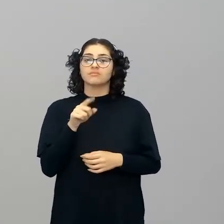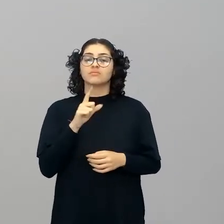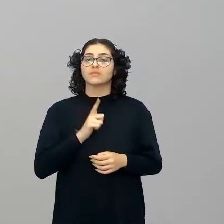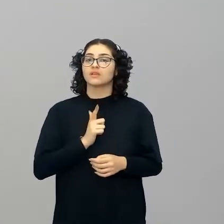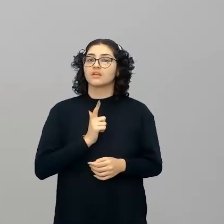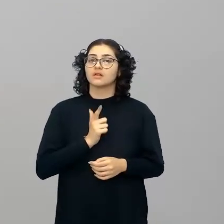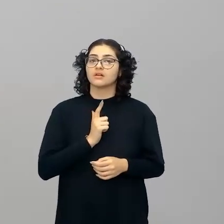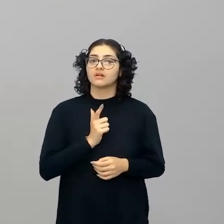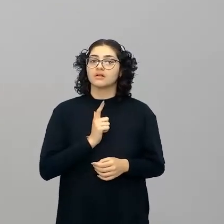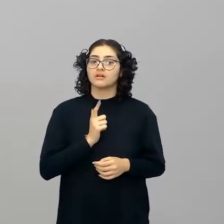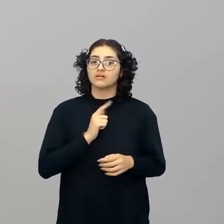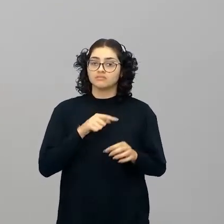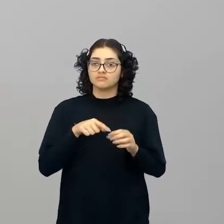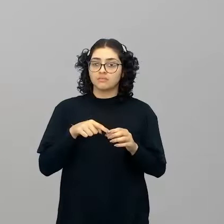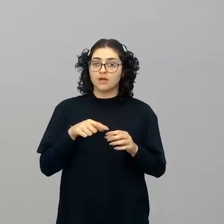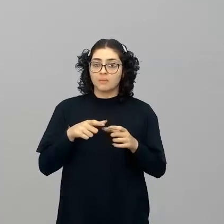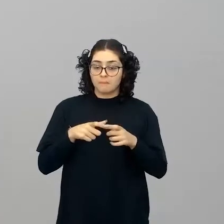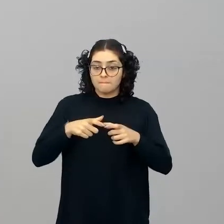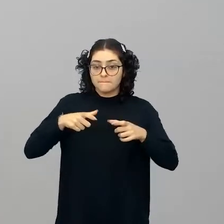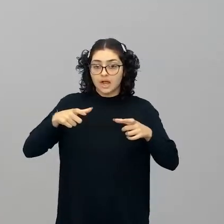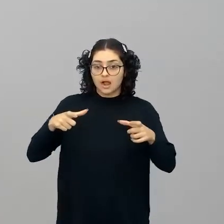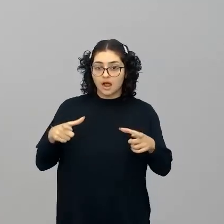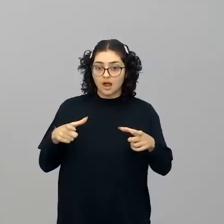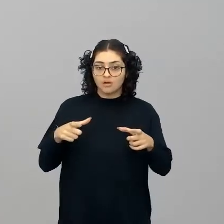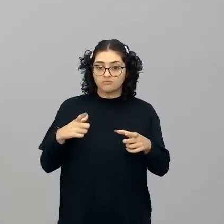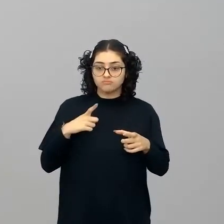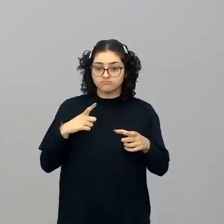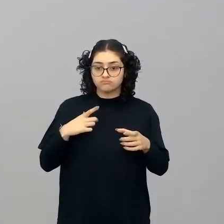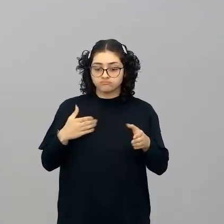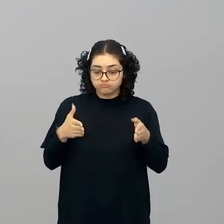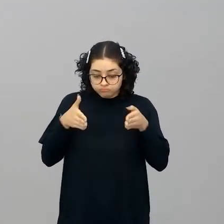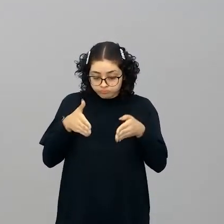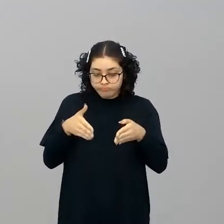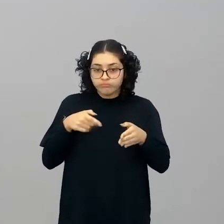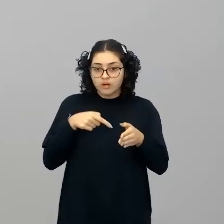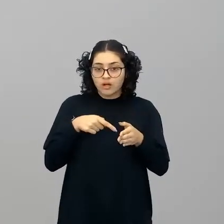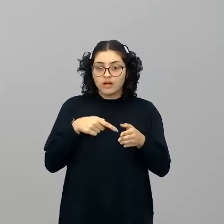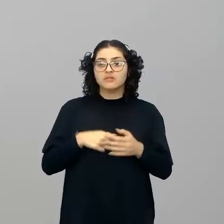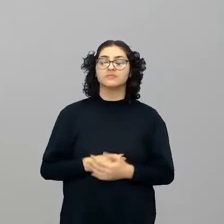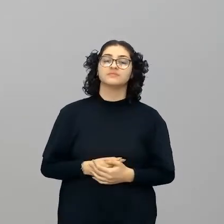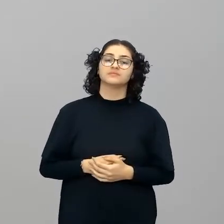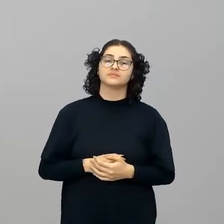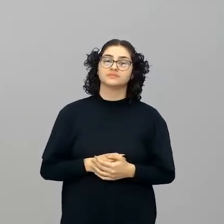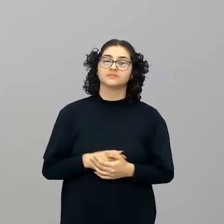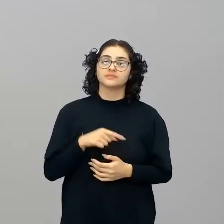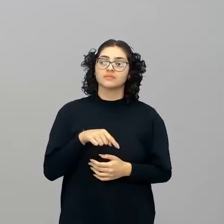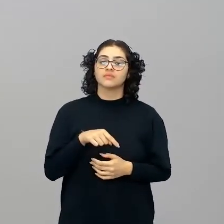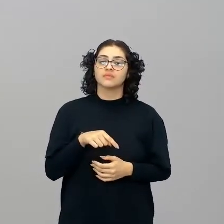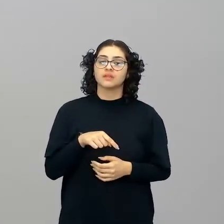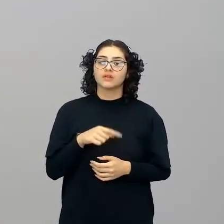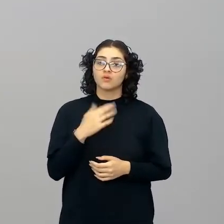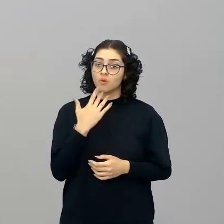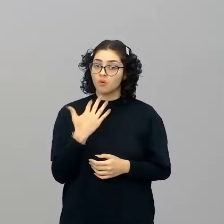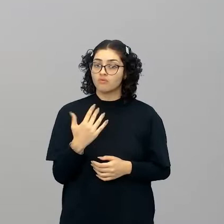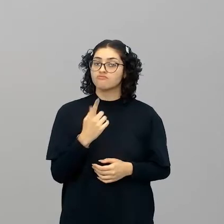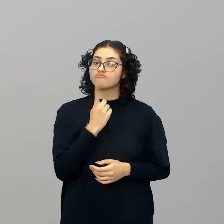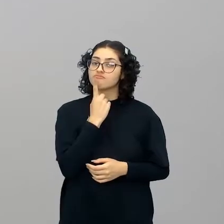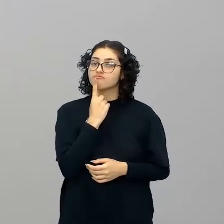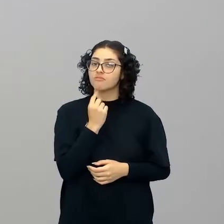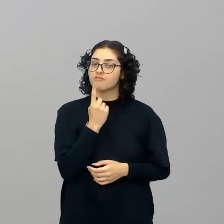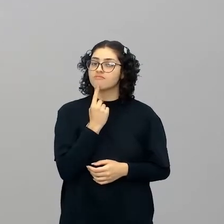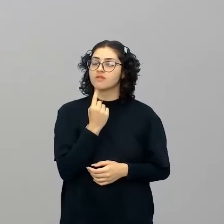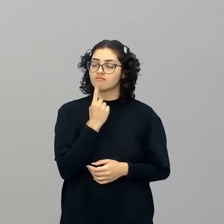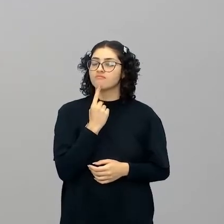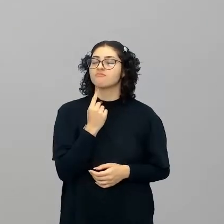tem a maior concentração, onde você tem ali as concentrações, principalmente dos pigmentos que dão a coloração vermelha para os